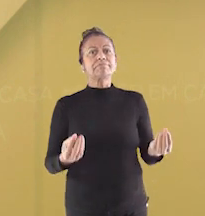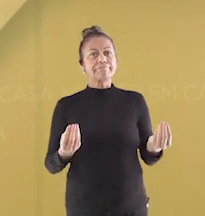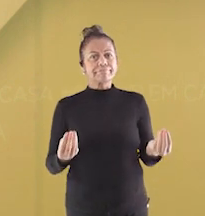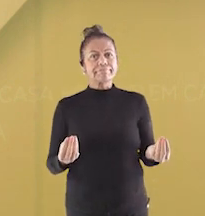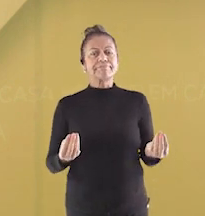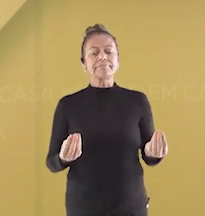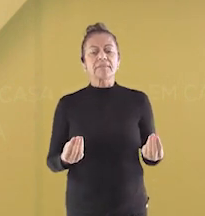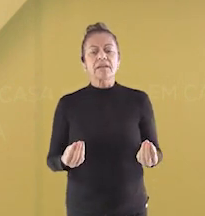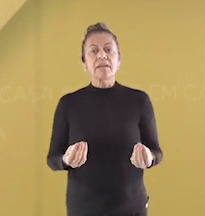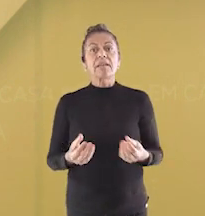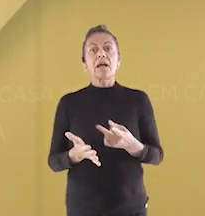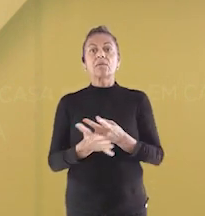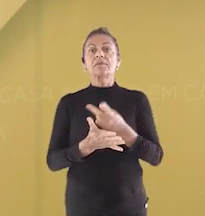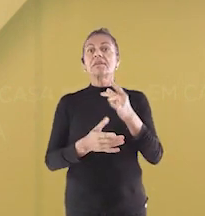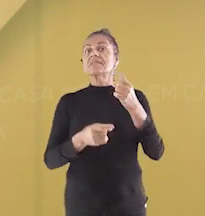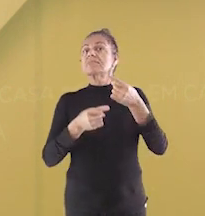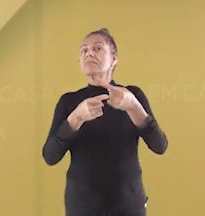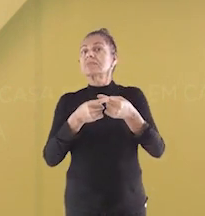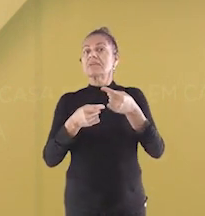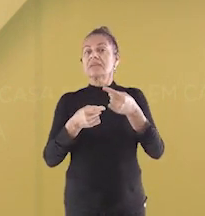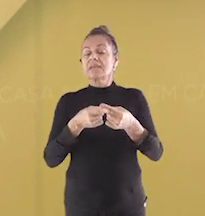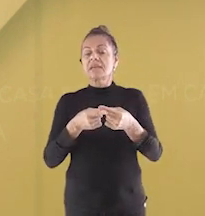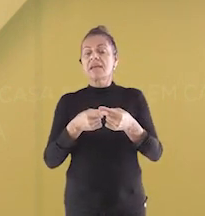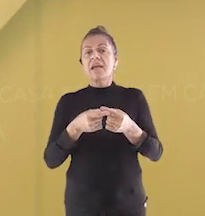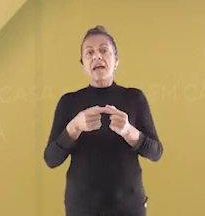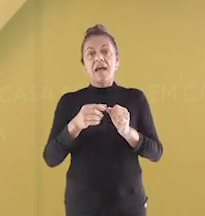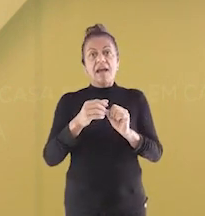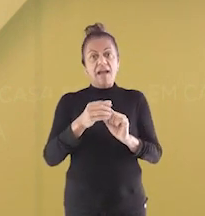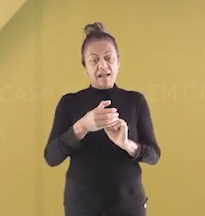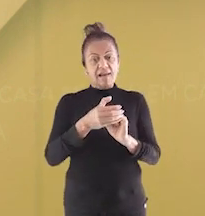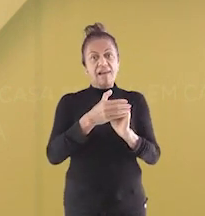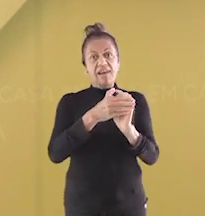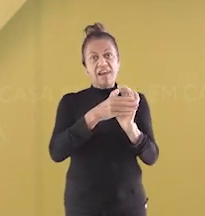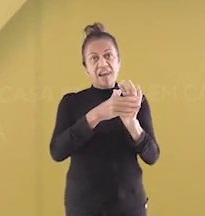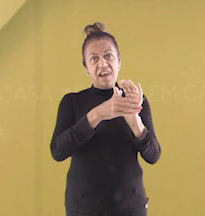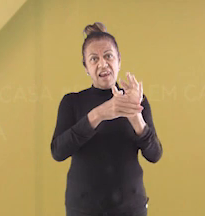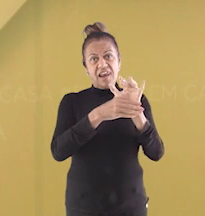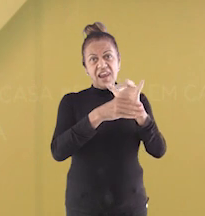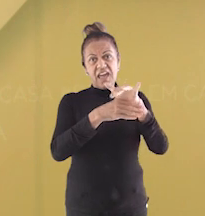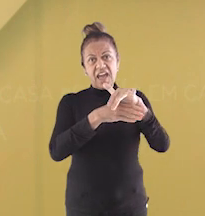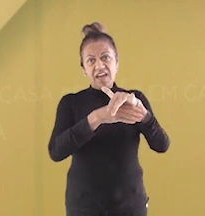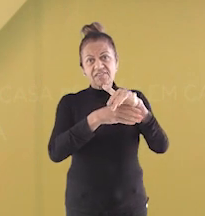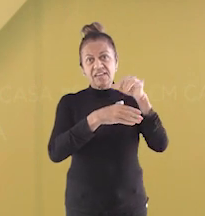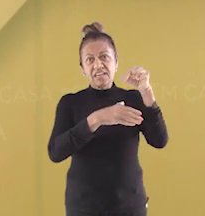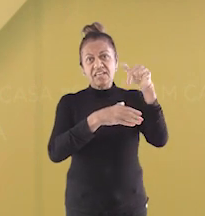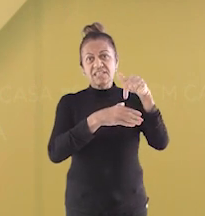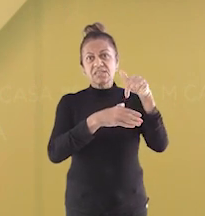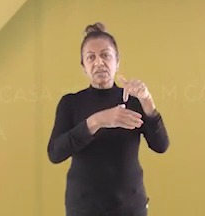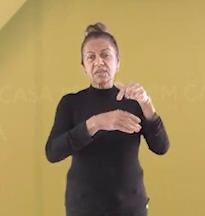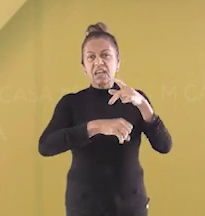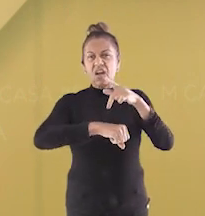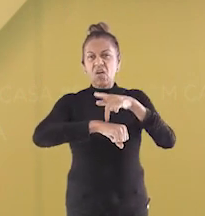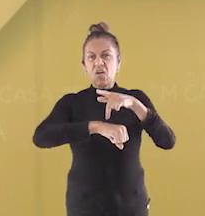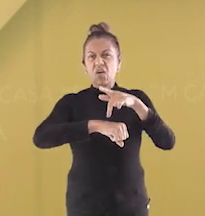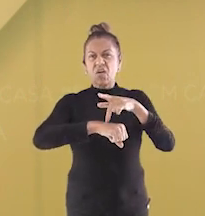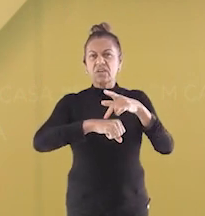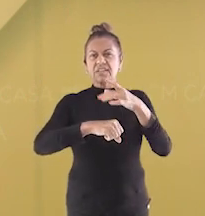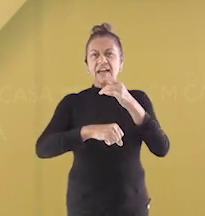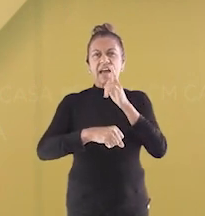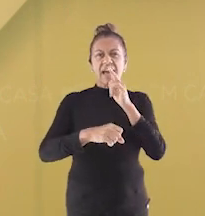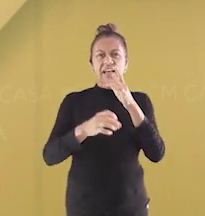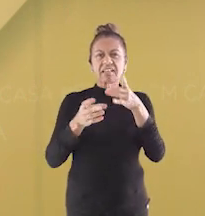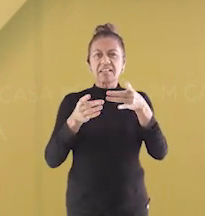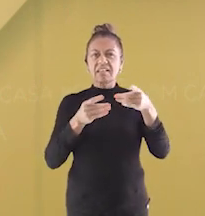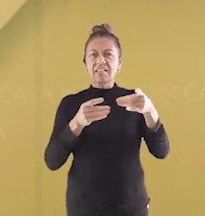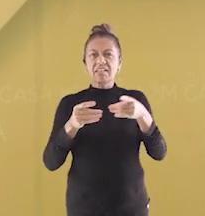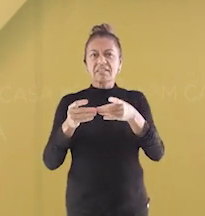vulcão pode causar. Quando isso acontece, são liberados, além da lava, que é basicamente rocha líquida